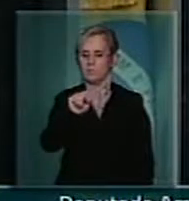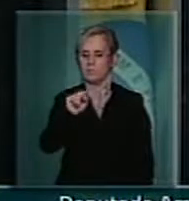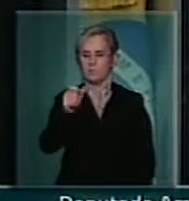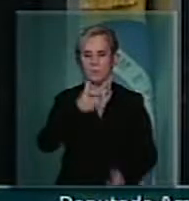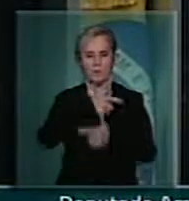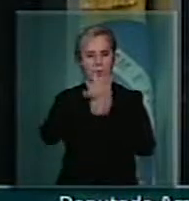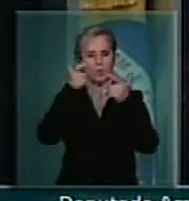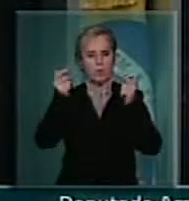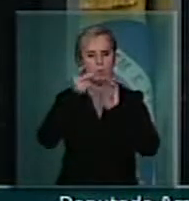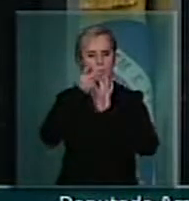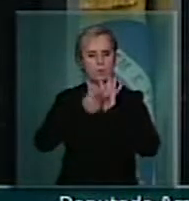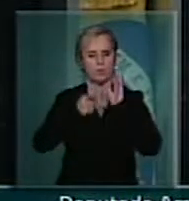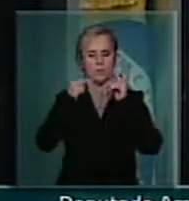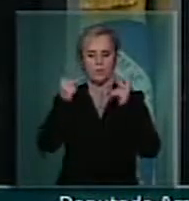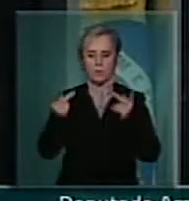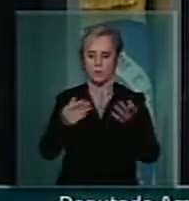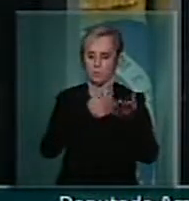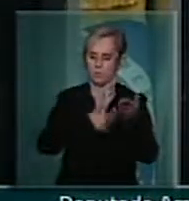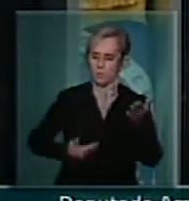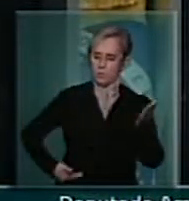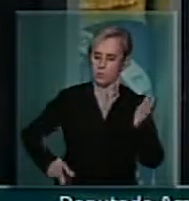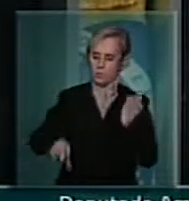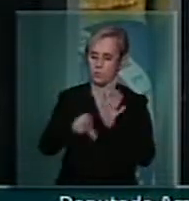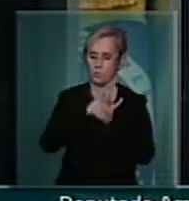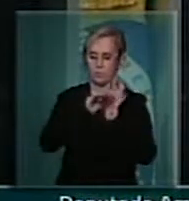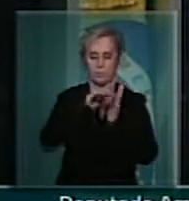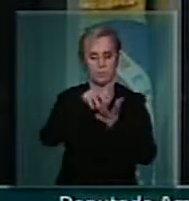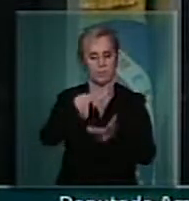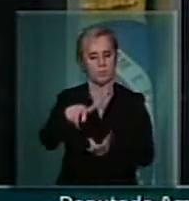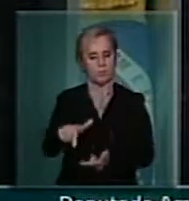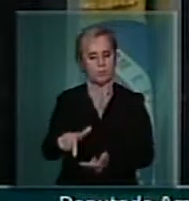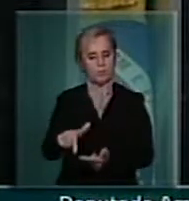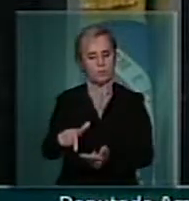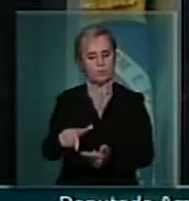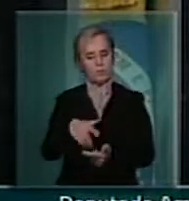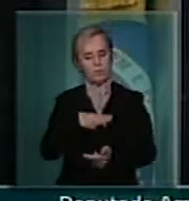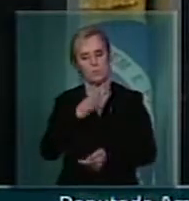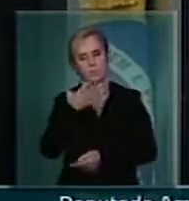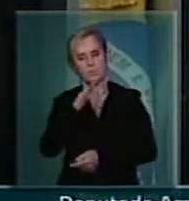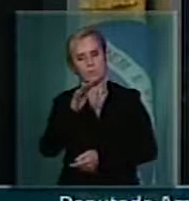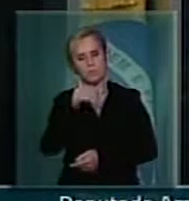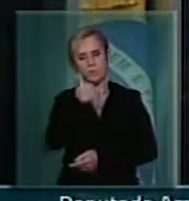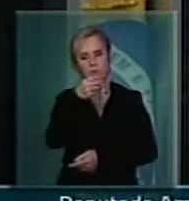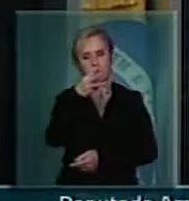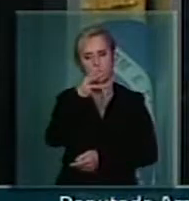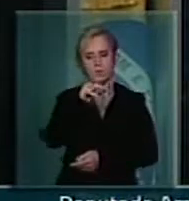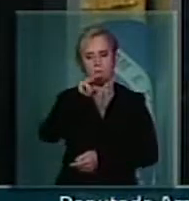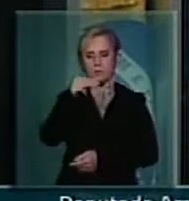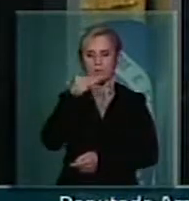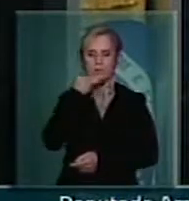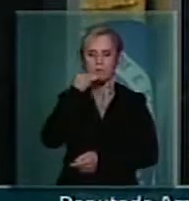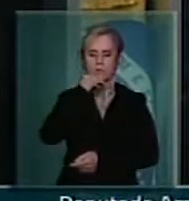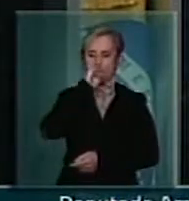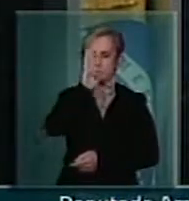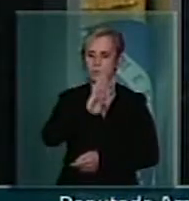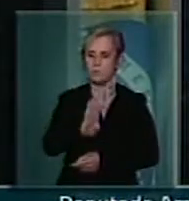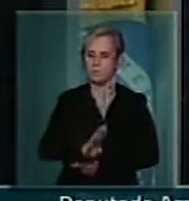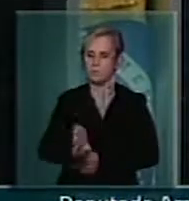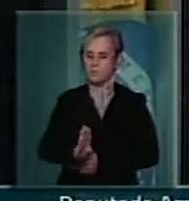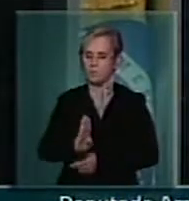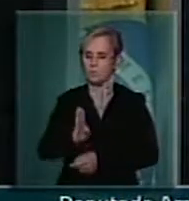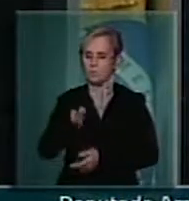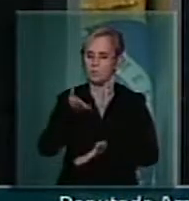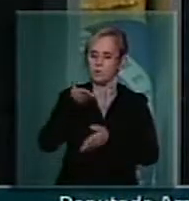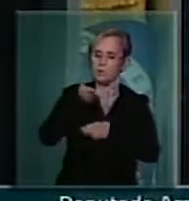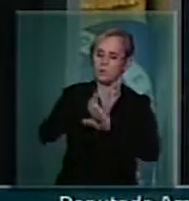programas do mundo de saúde. Cerca de 130 milhões de brasileiros se servem